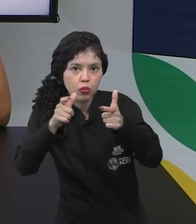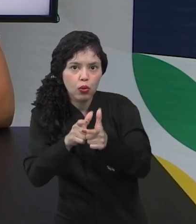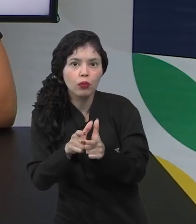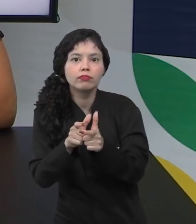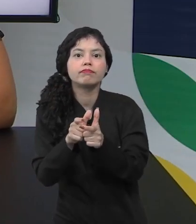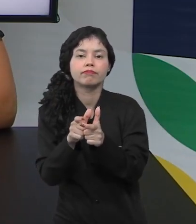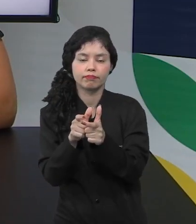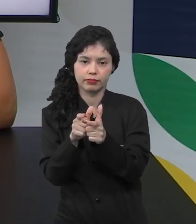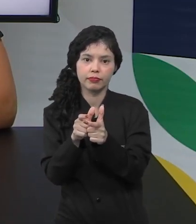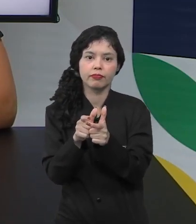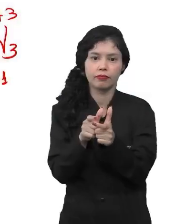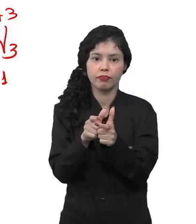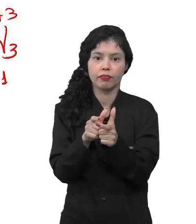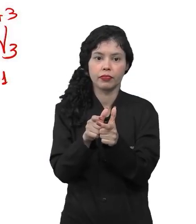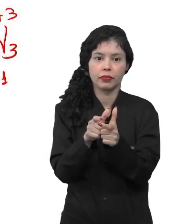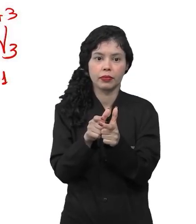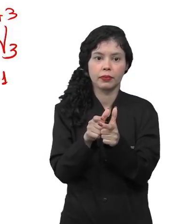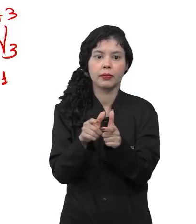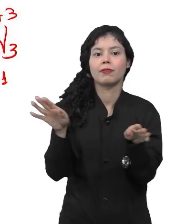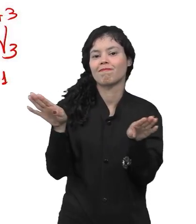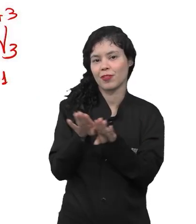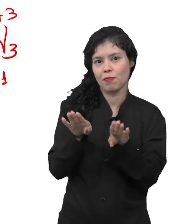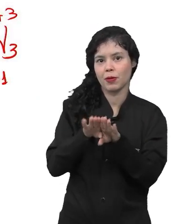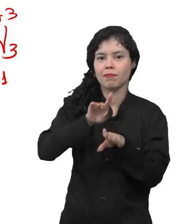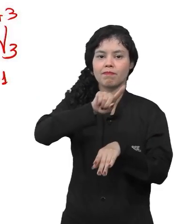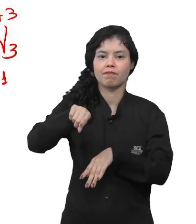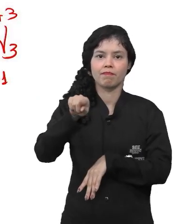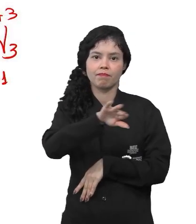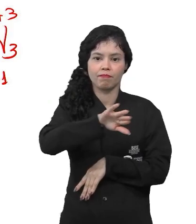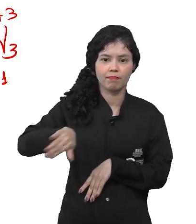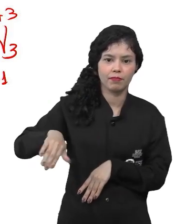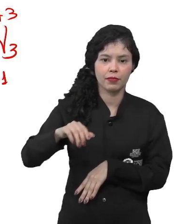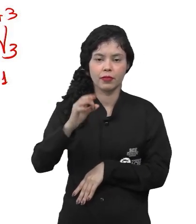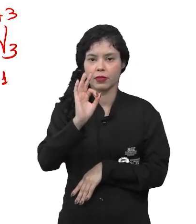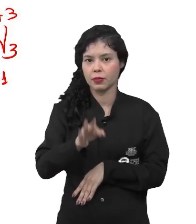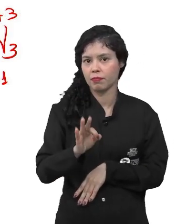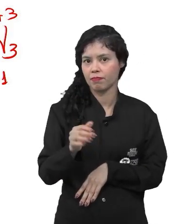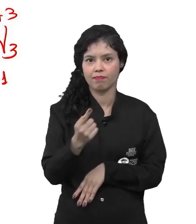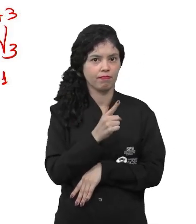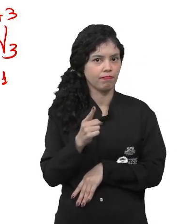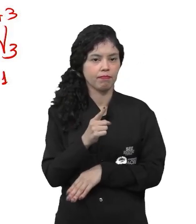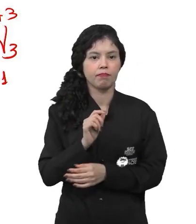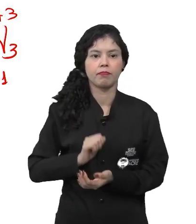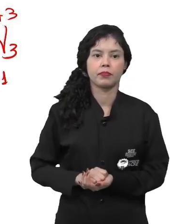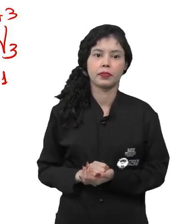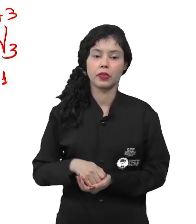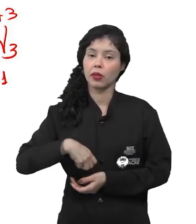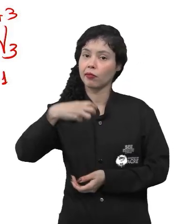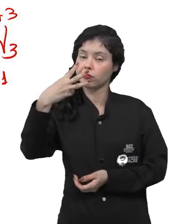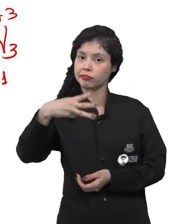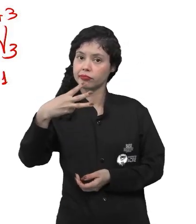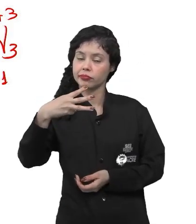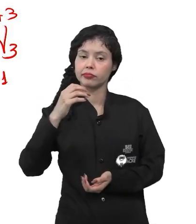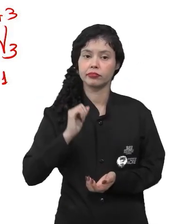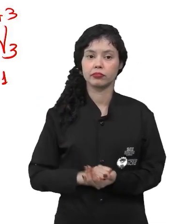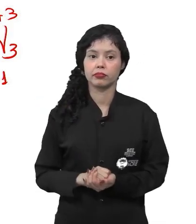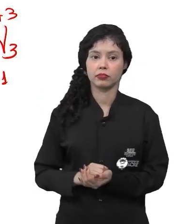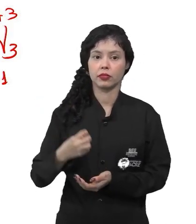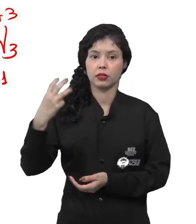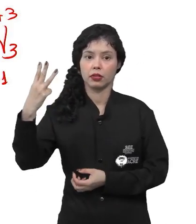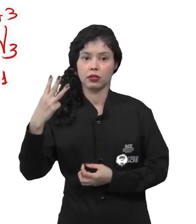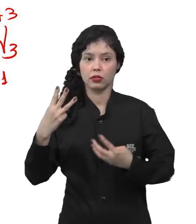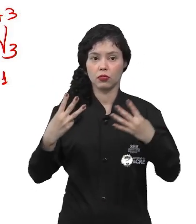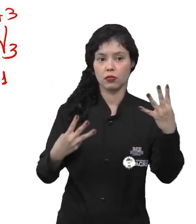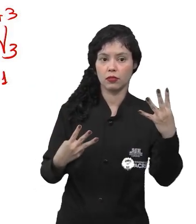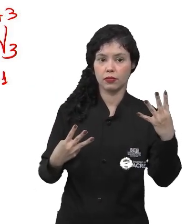Então, a etapa 2 também não é a correta. Analisando a etapa 3 e a etapa